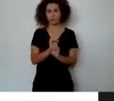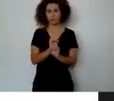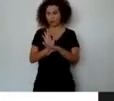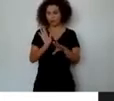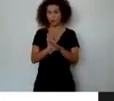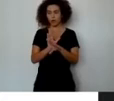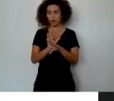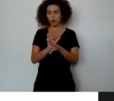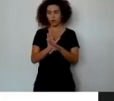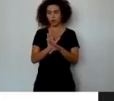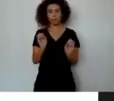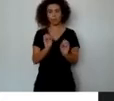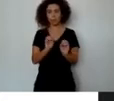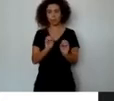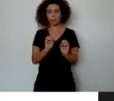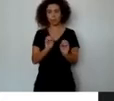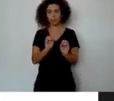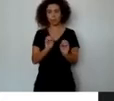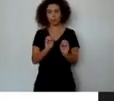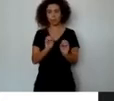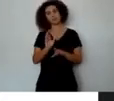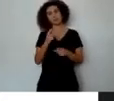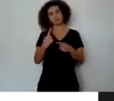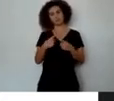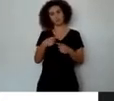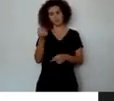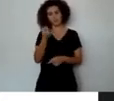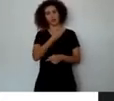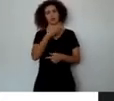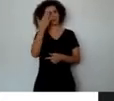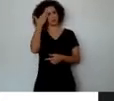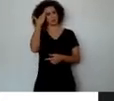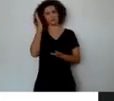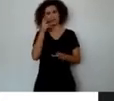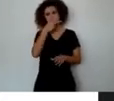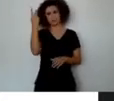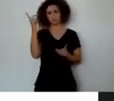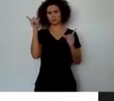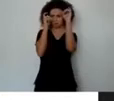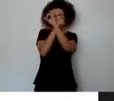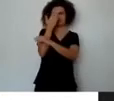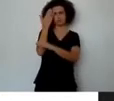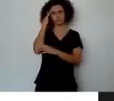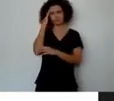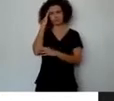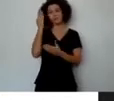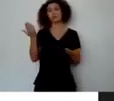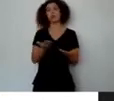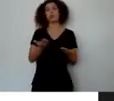tudo acho que contribui para esse falso entendimento. E na atualidade também muito se